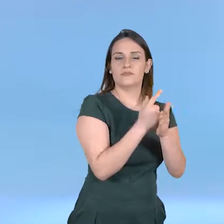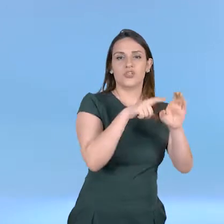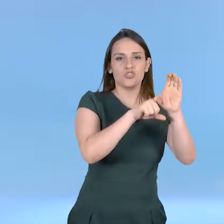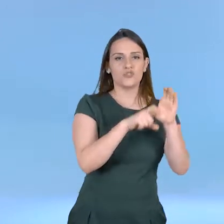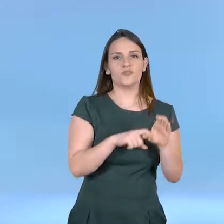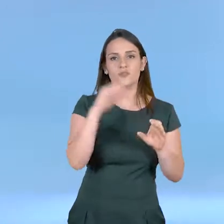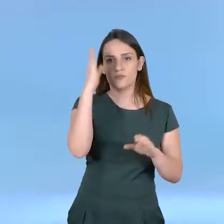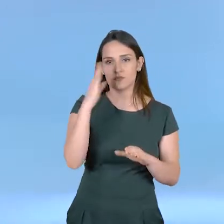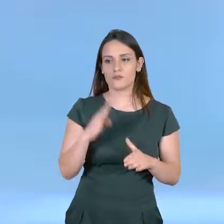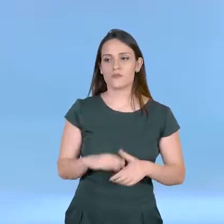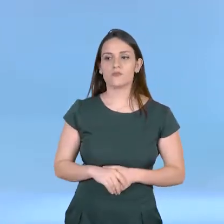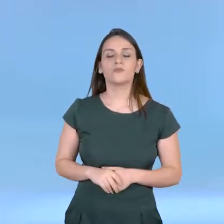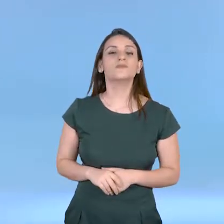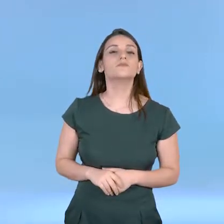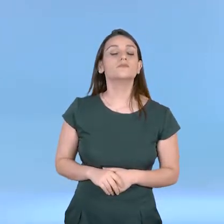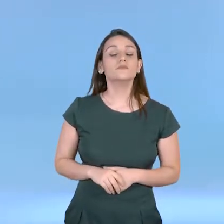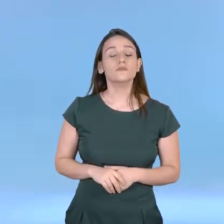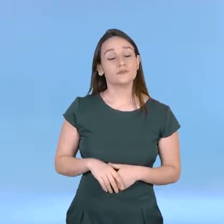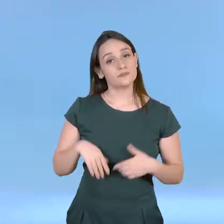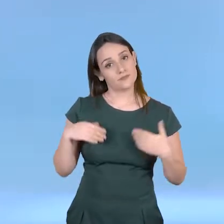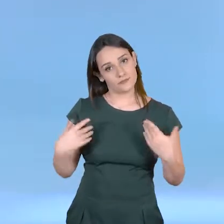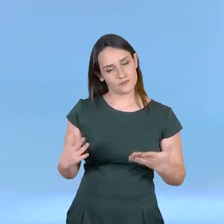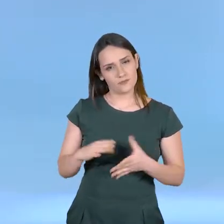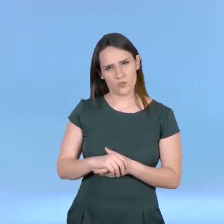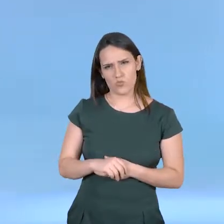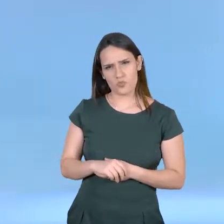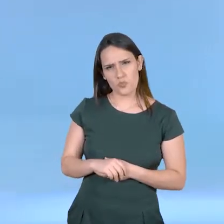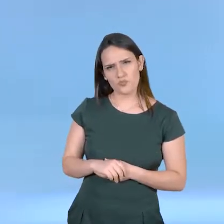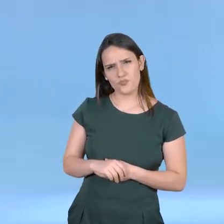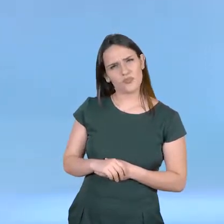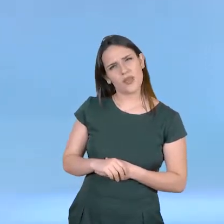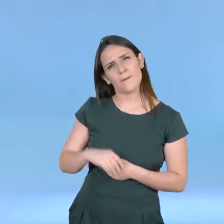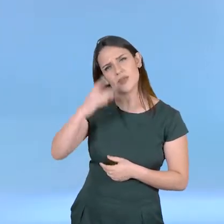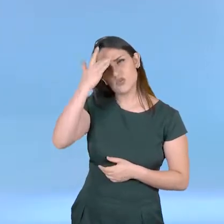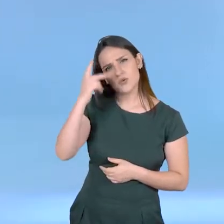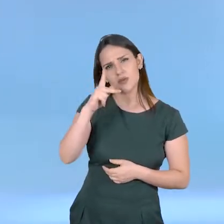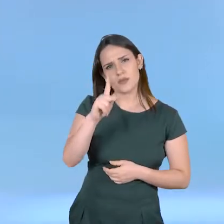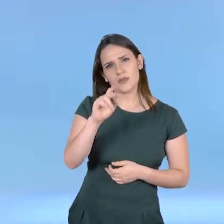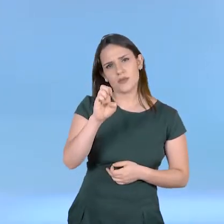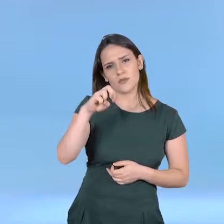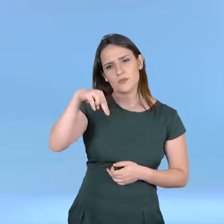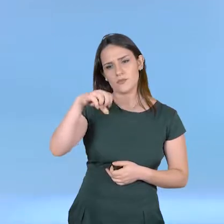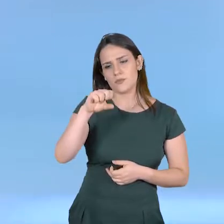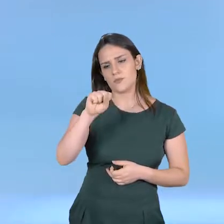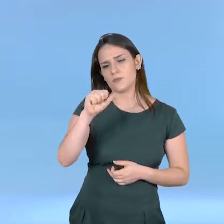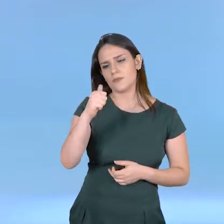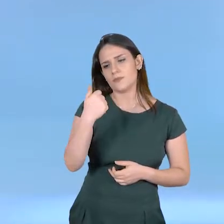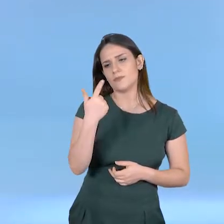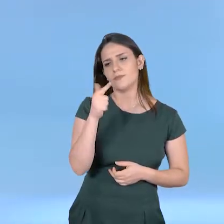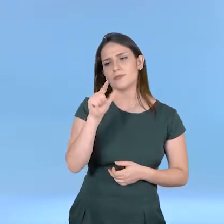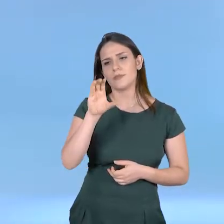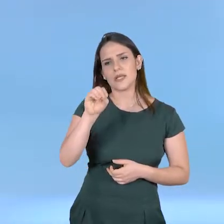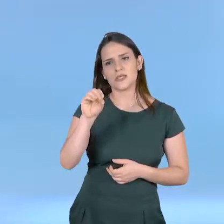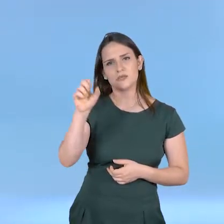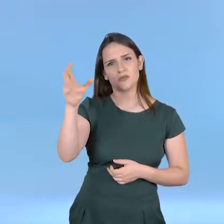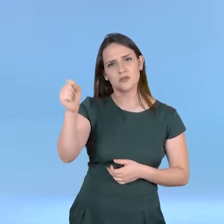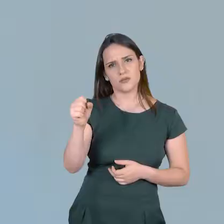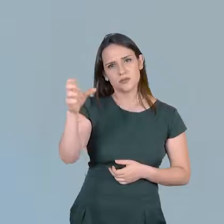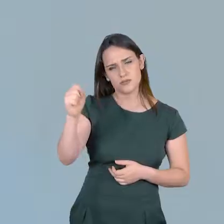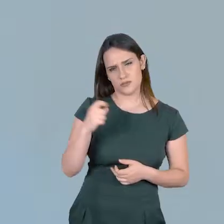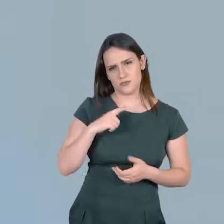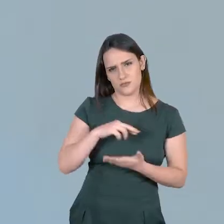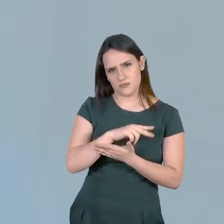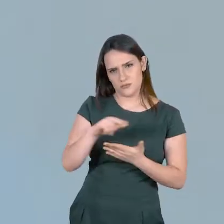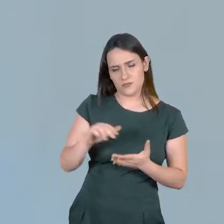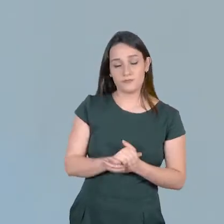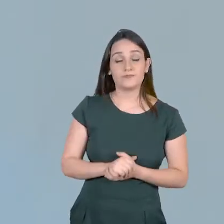agora, nessa reforma, como fica a situação dos pensionistas? E de outras categorias, de LOAS, etc. Essas pessoas,